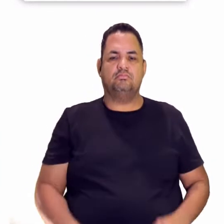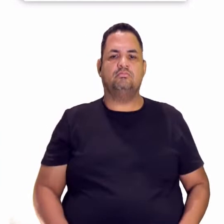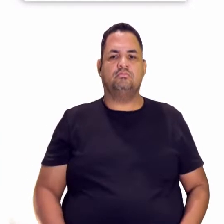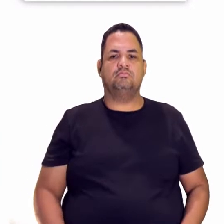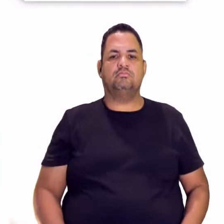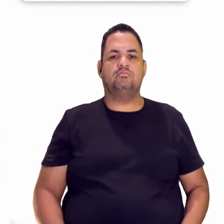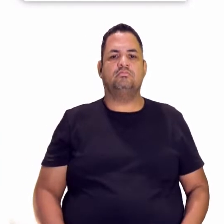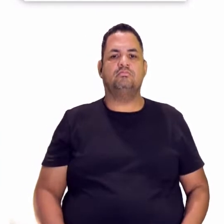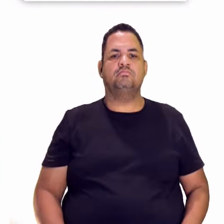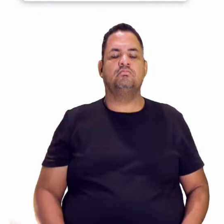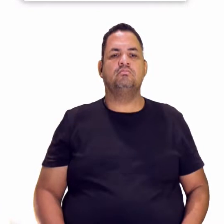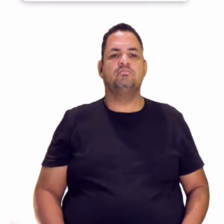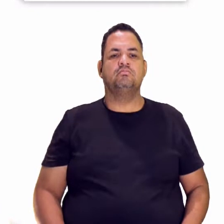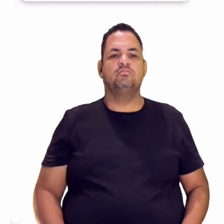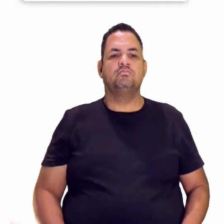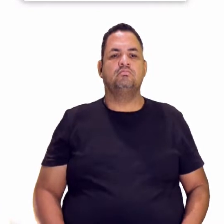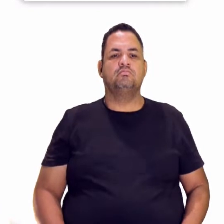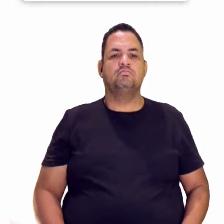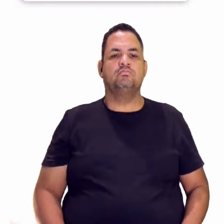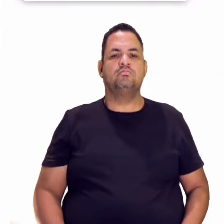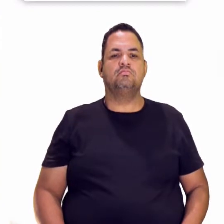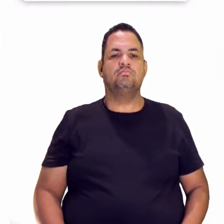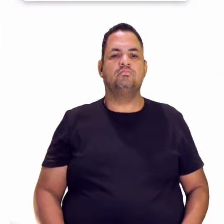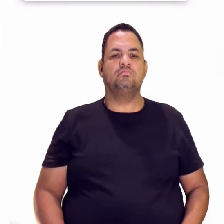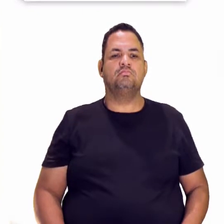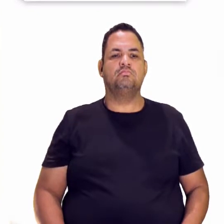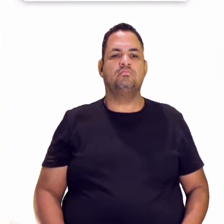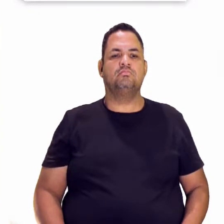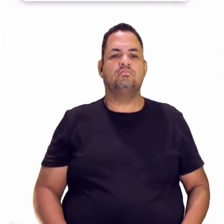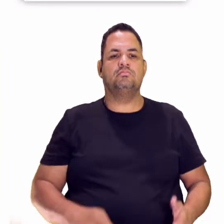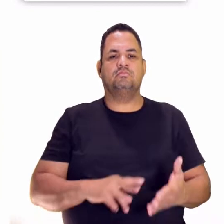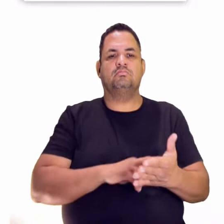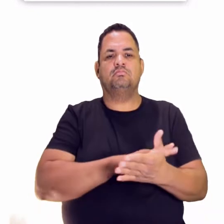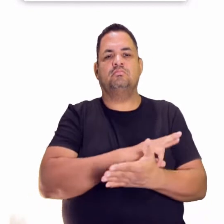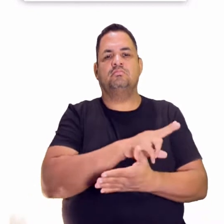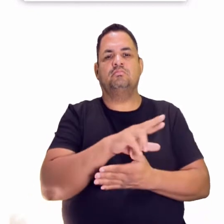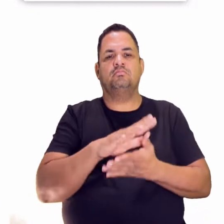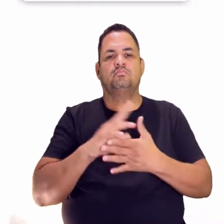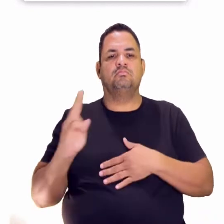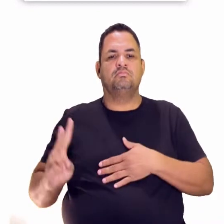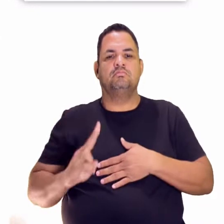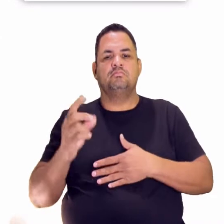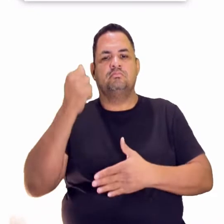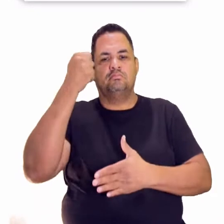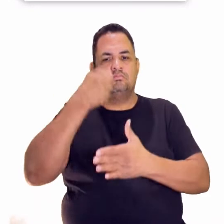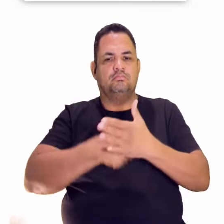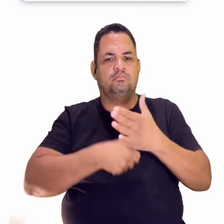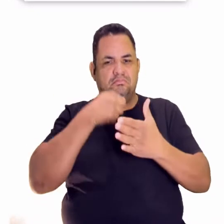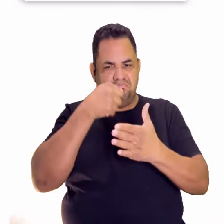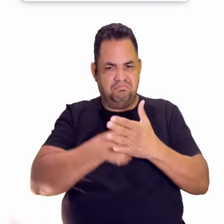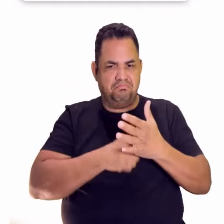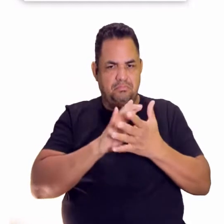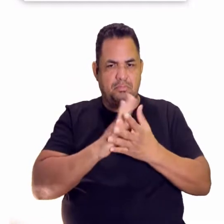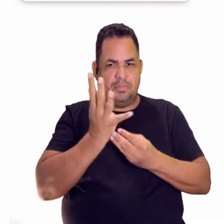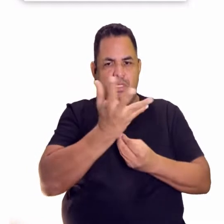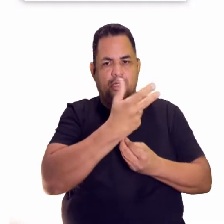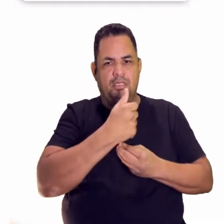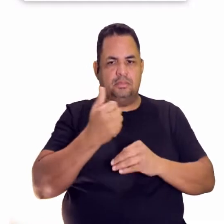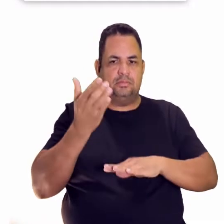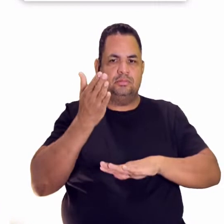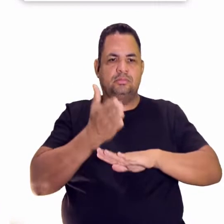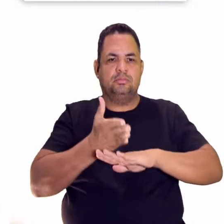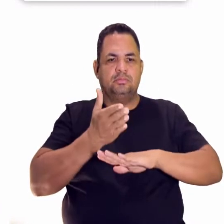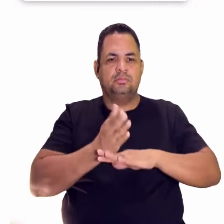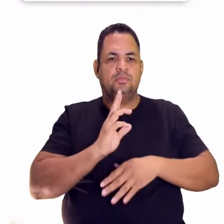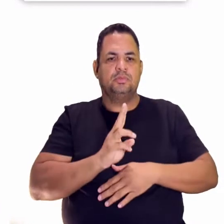artístico. Então, veja só, muitos desses valores defendidos pela arte moderna